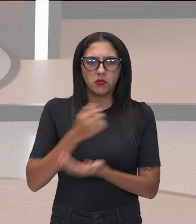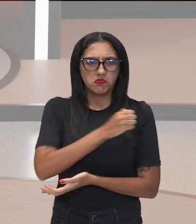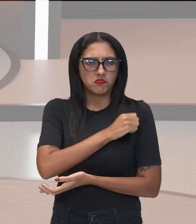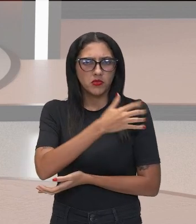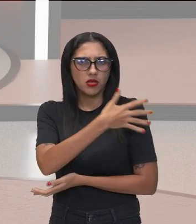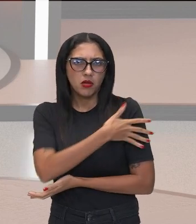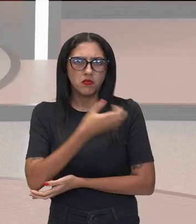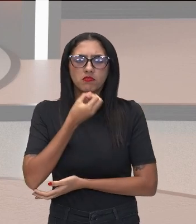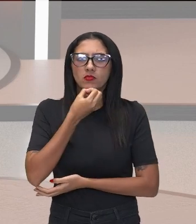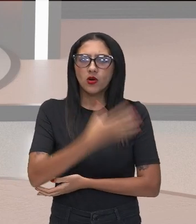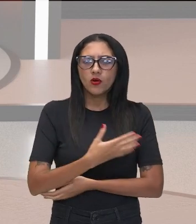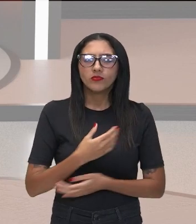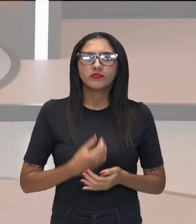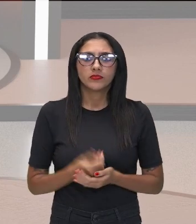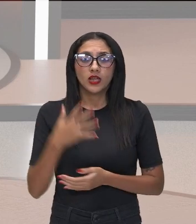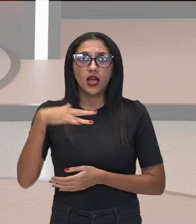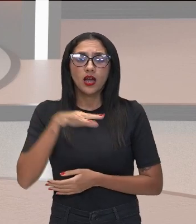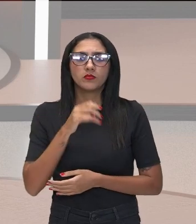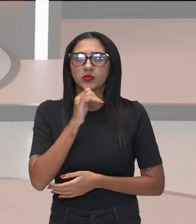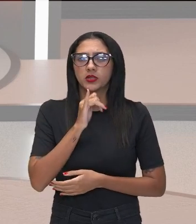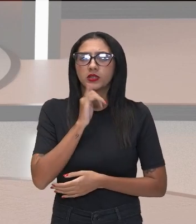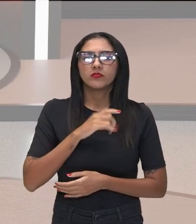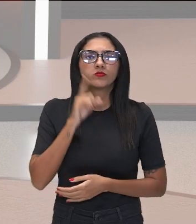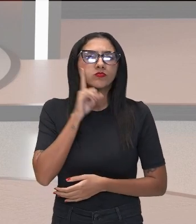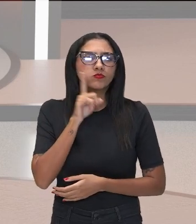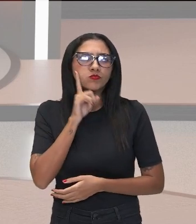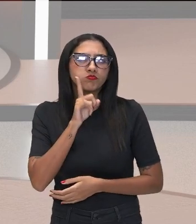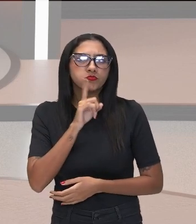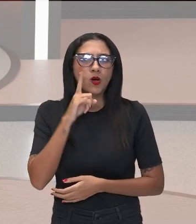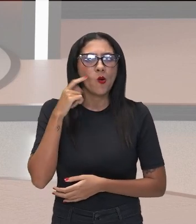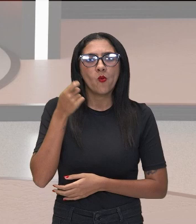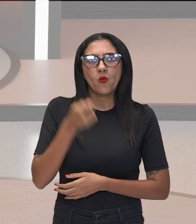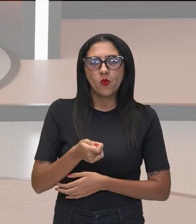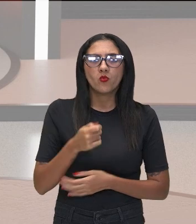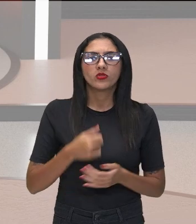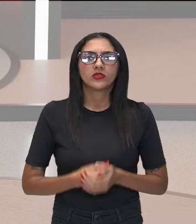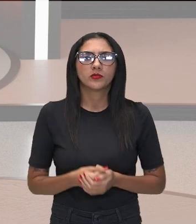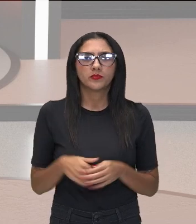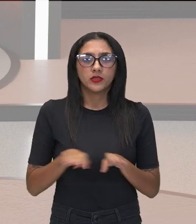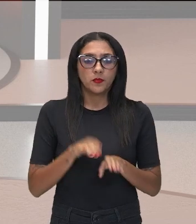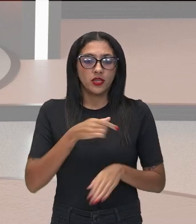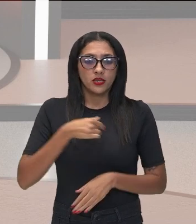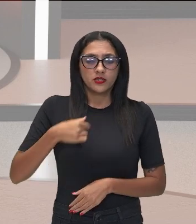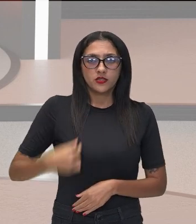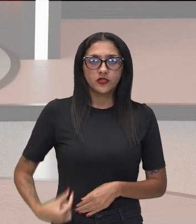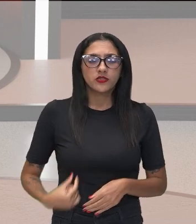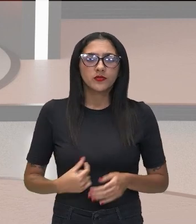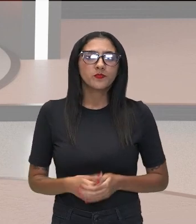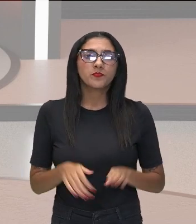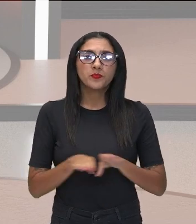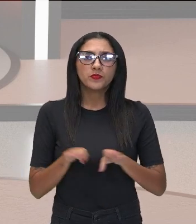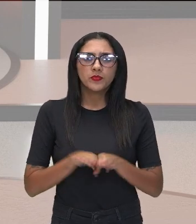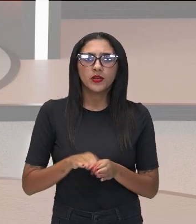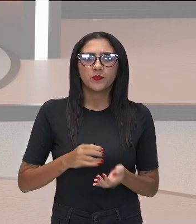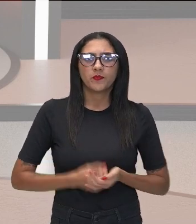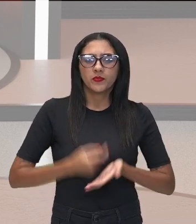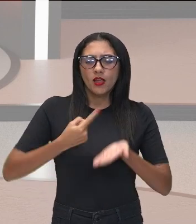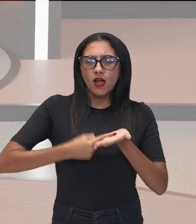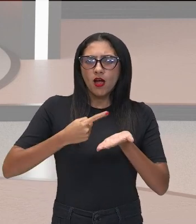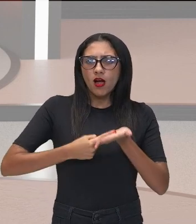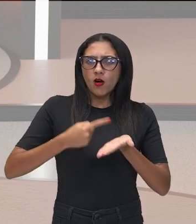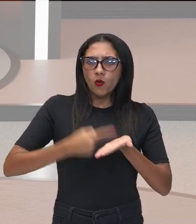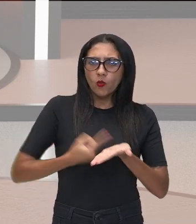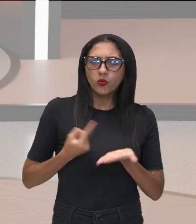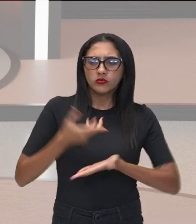dessas potências como os Estados Unidos, a Rússia, a China. Nós temos os acordos comerciais internacionais,